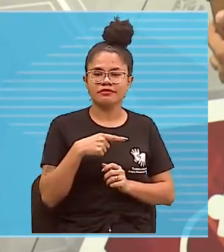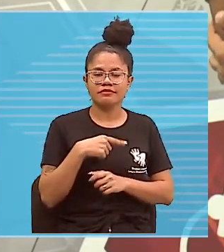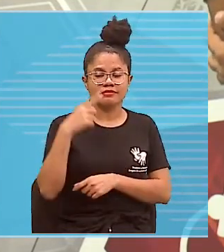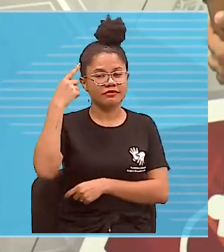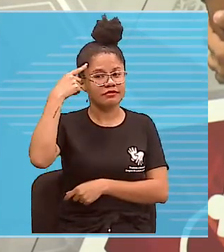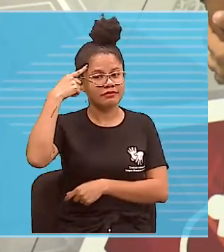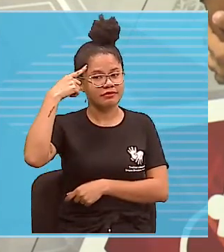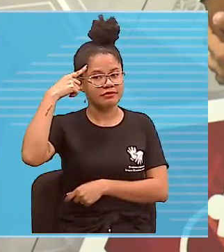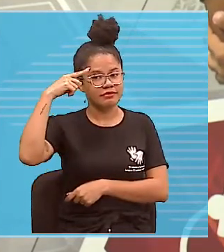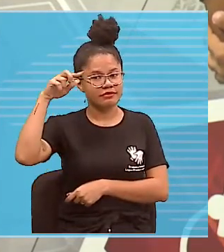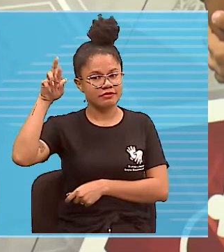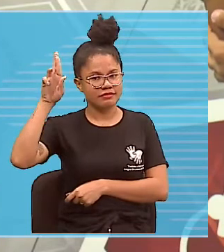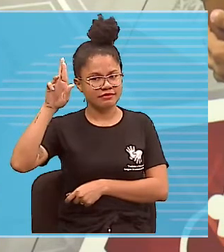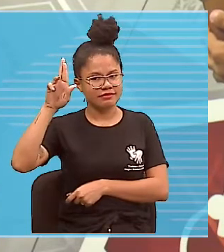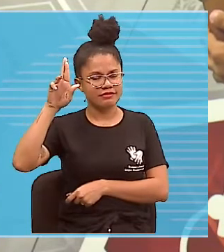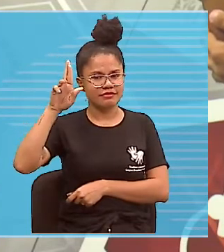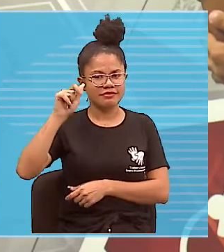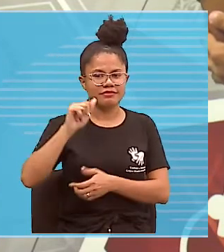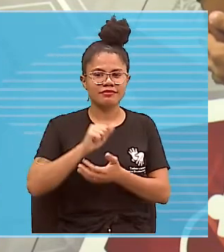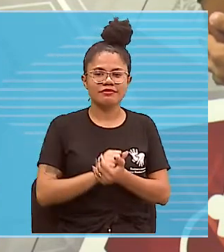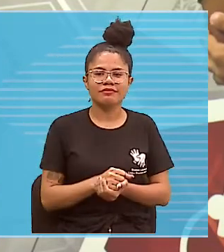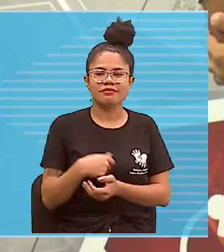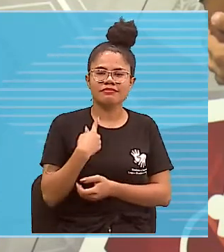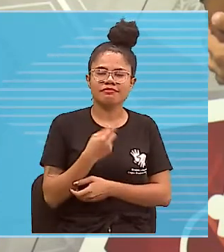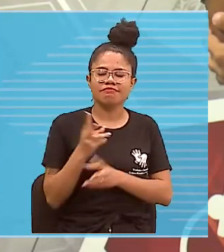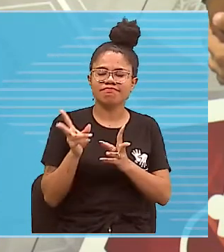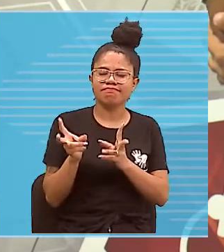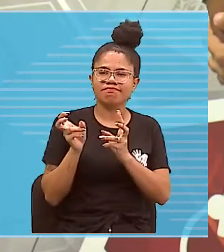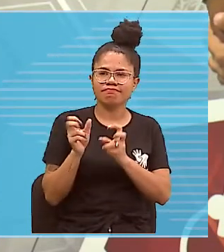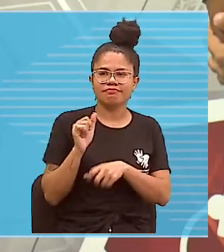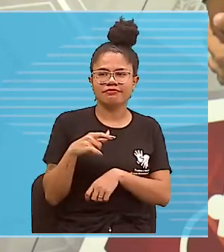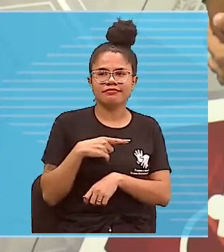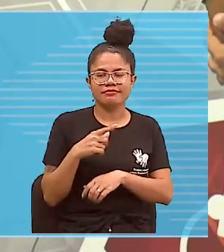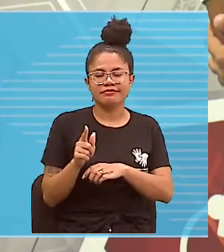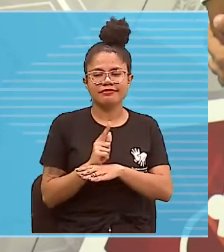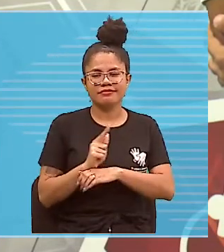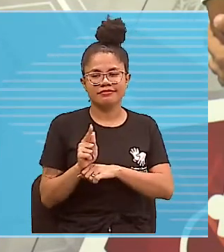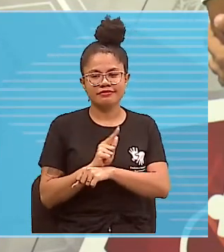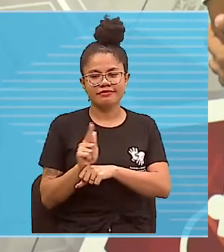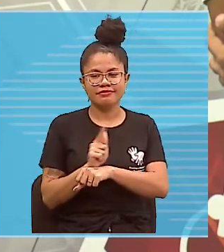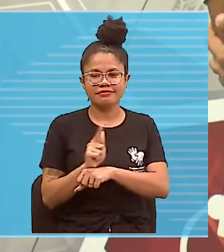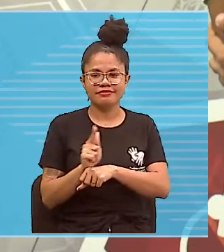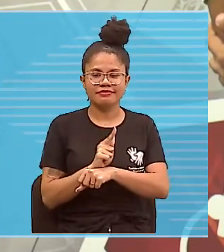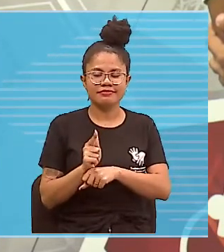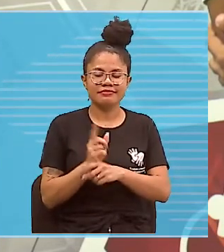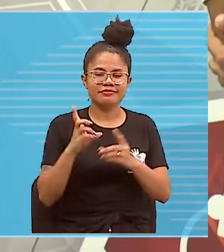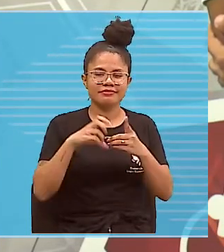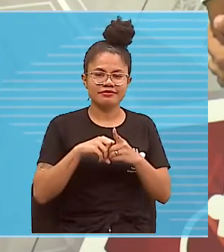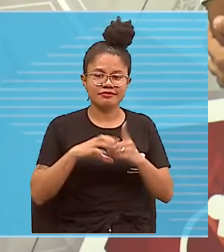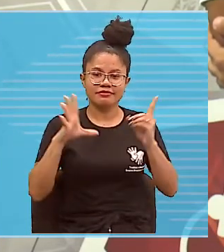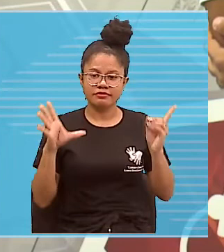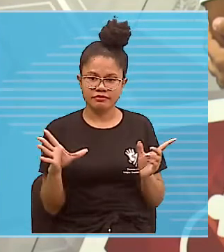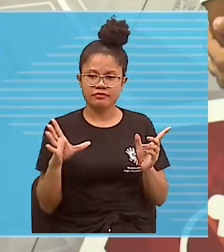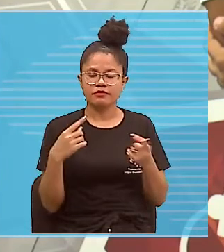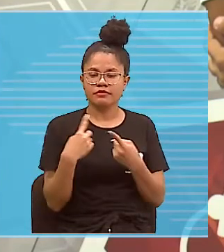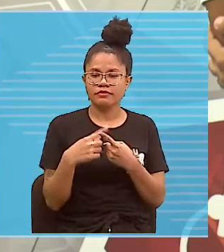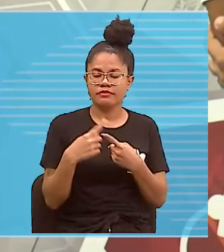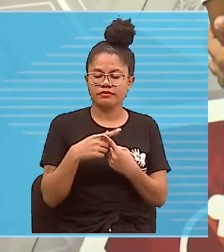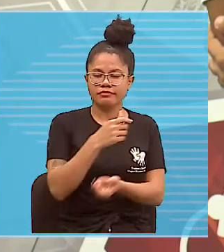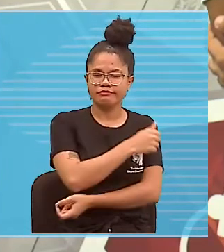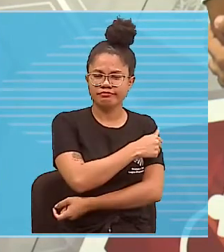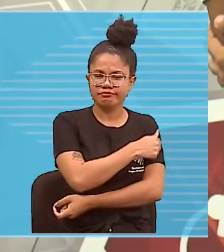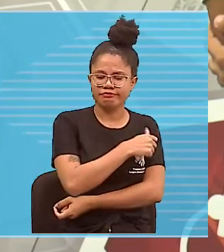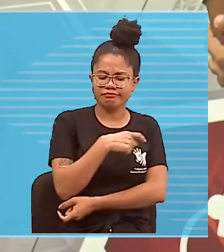gente estava falando de gestão democrática, a gente percebe quando é uma gestão democrática, quando os alunos se sentem pertencentes no espaço escolar. E isso a